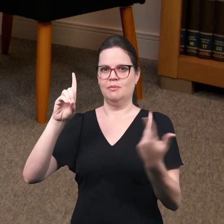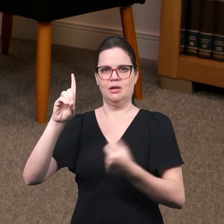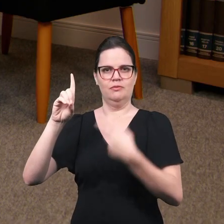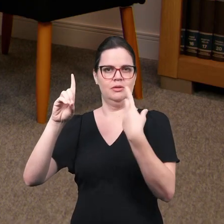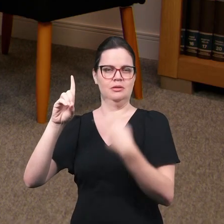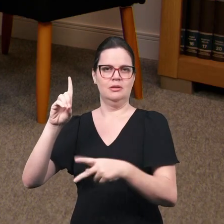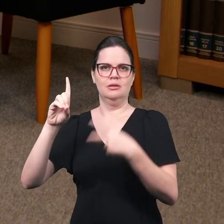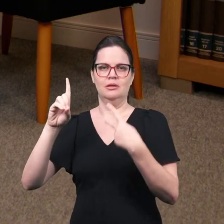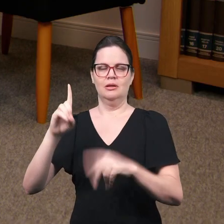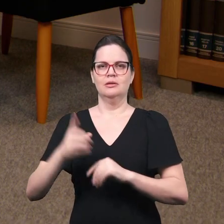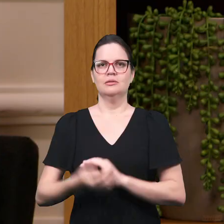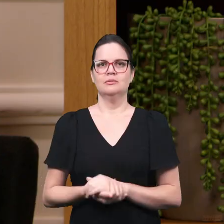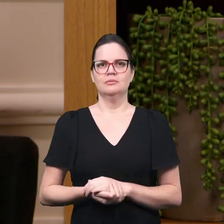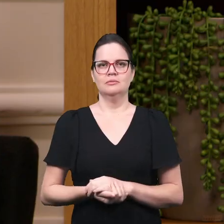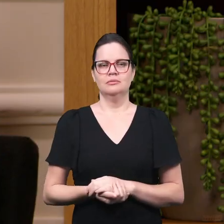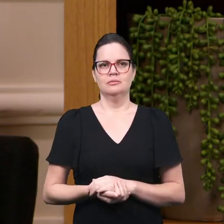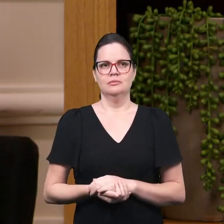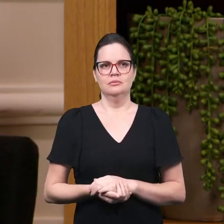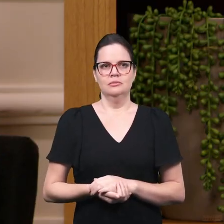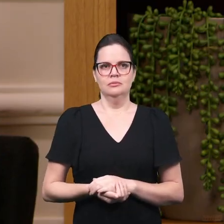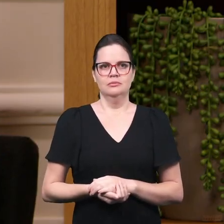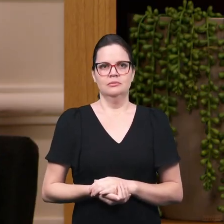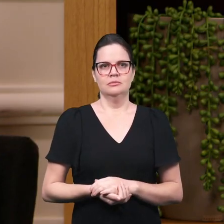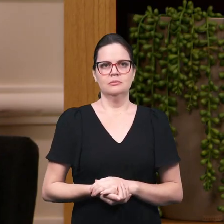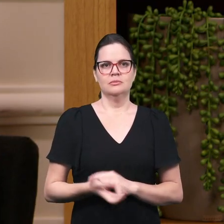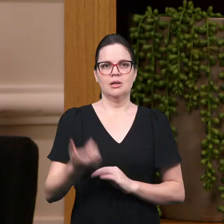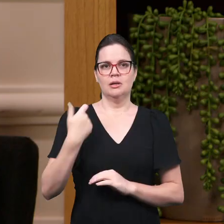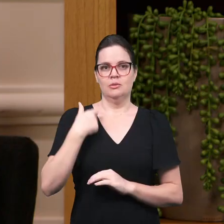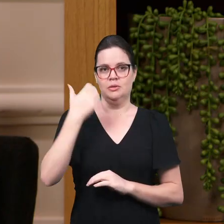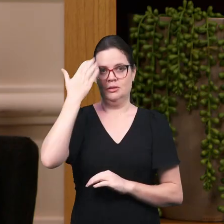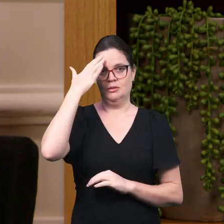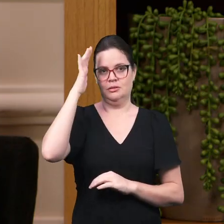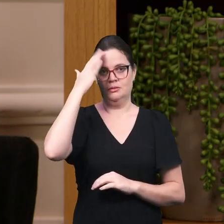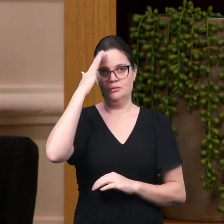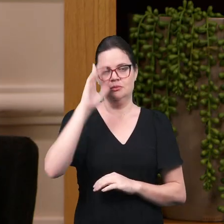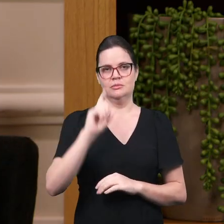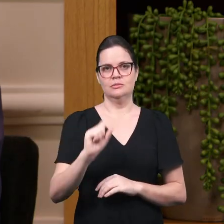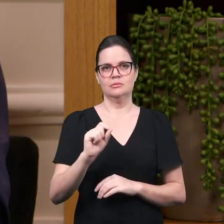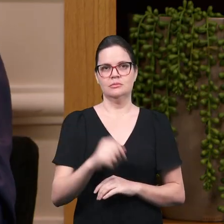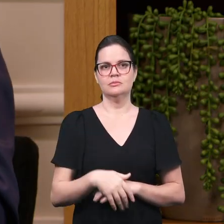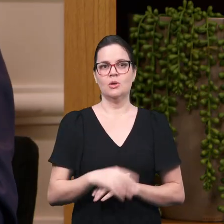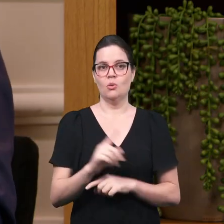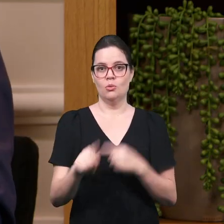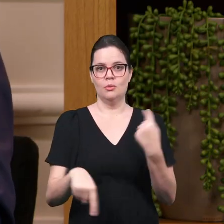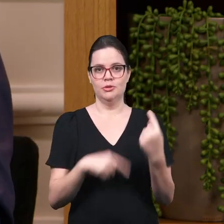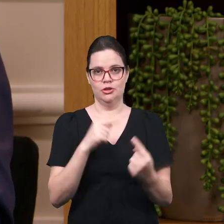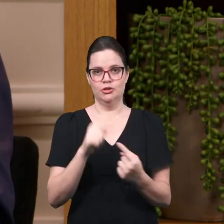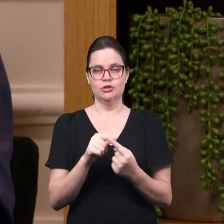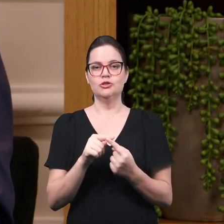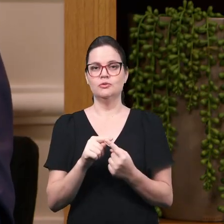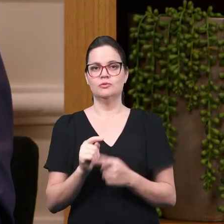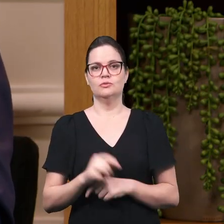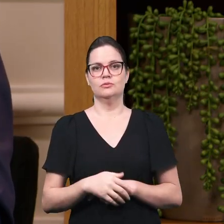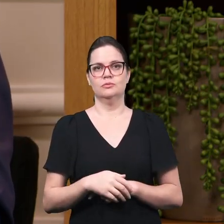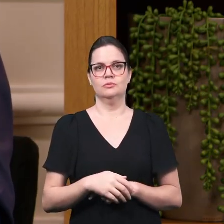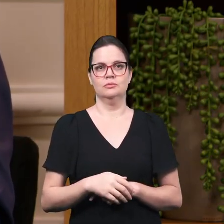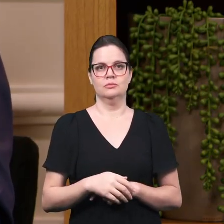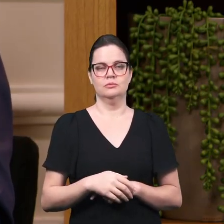dentro da sua onisciência. Exatamente. Eu entendo que um dos objetivos